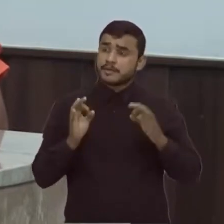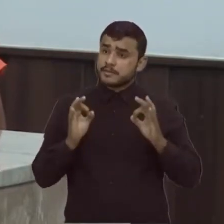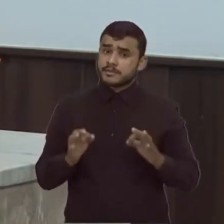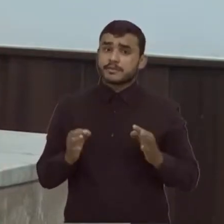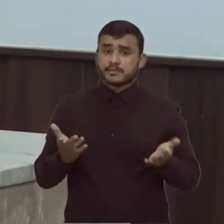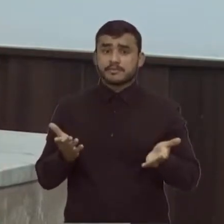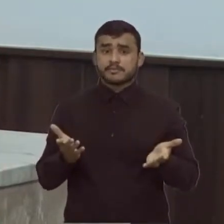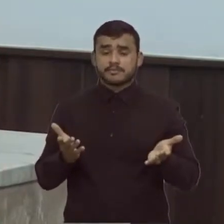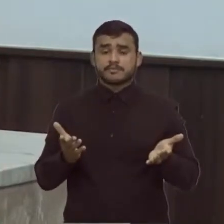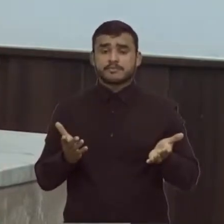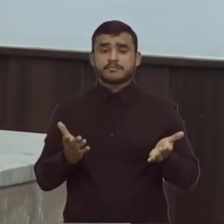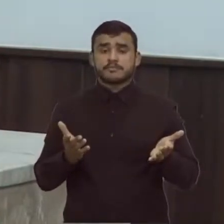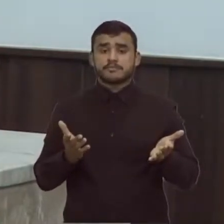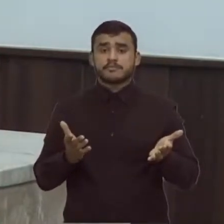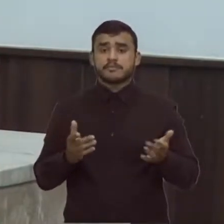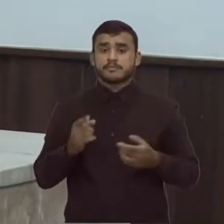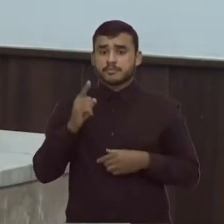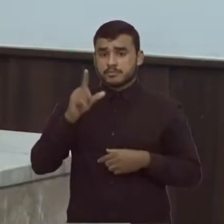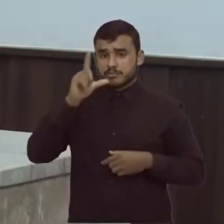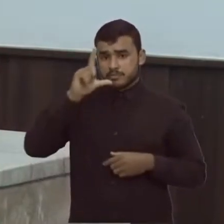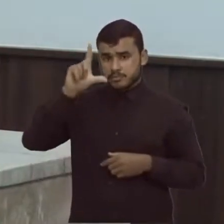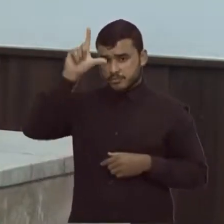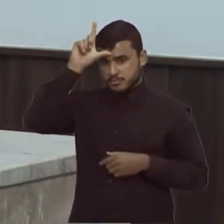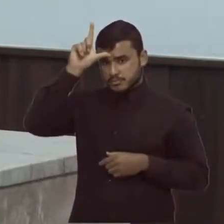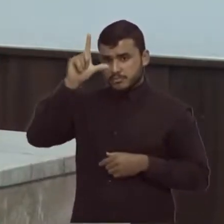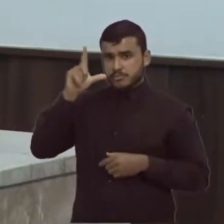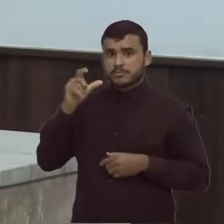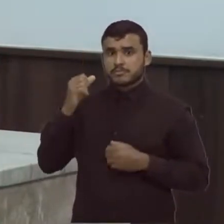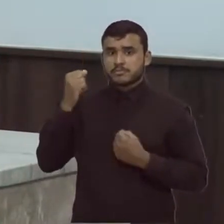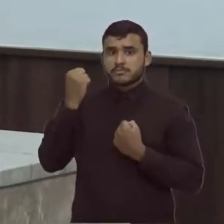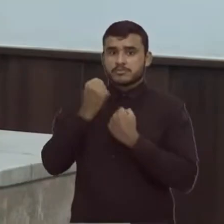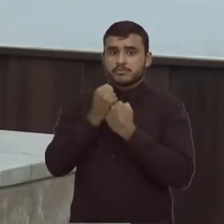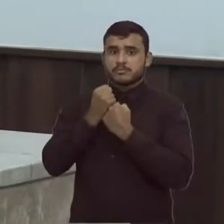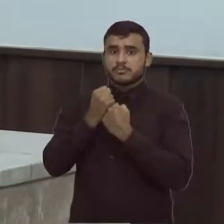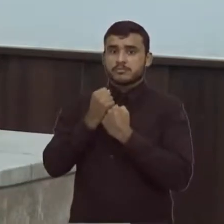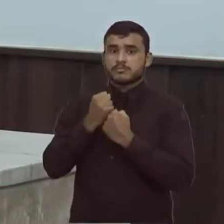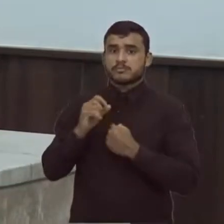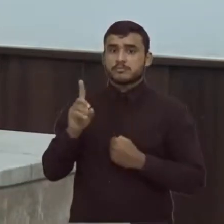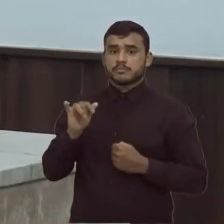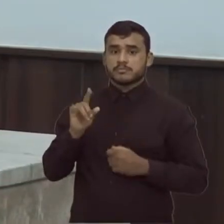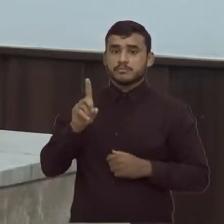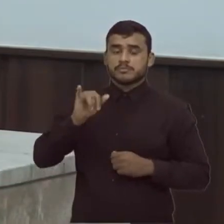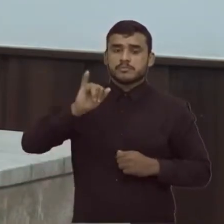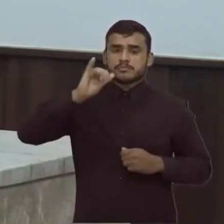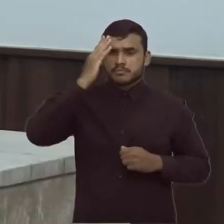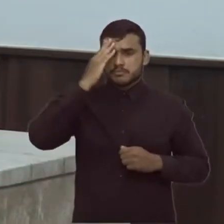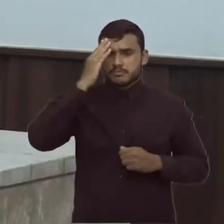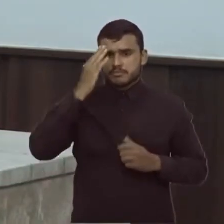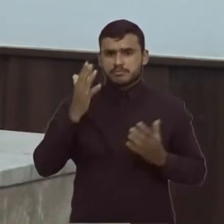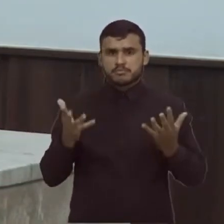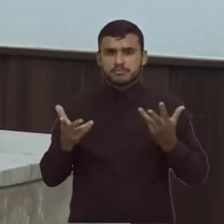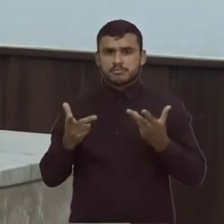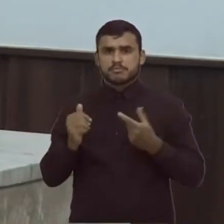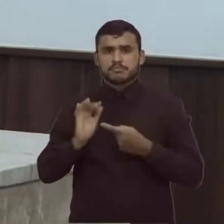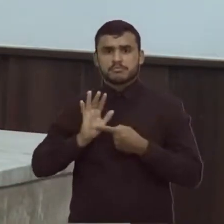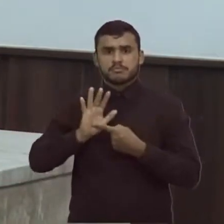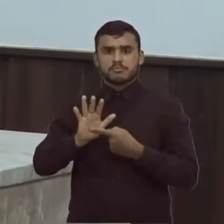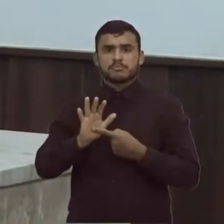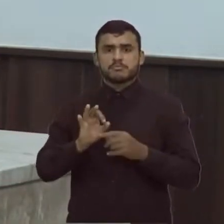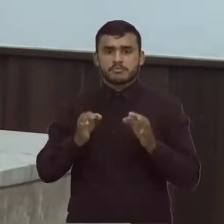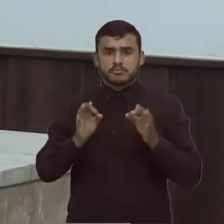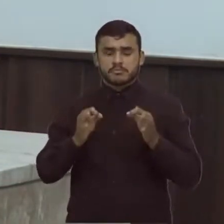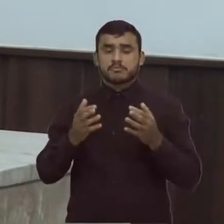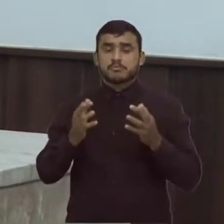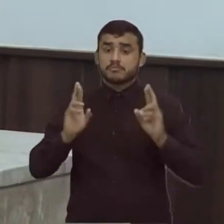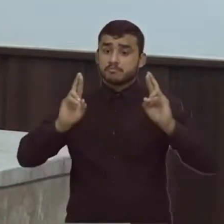também ao mesmo tempo o vereador também líder do governo né o de de mangueira falando aqui que coisa maravilhosa quero muito